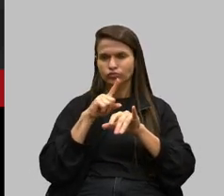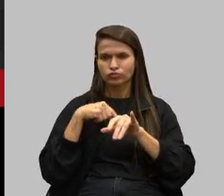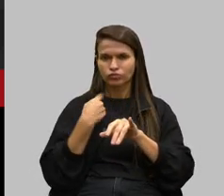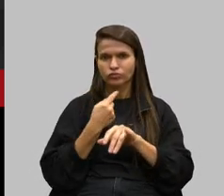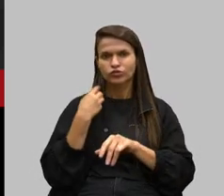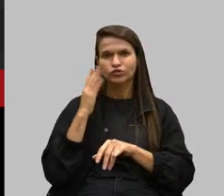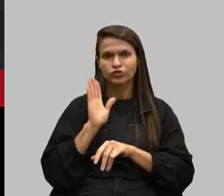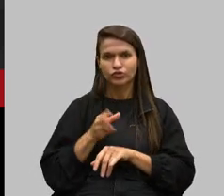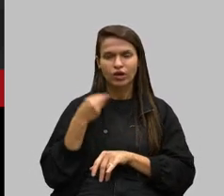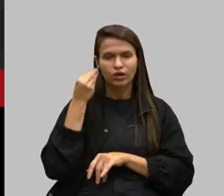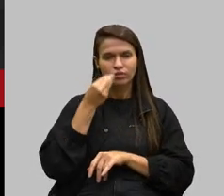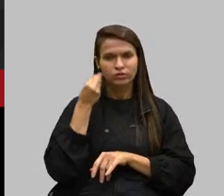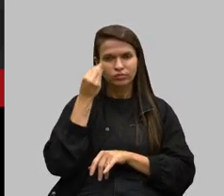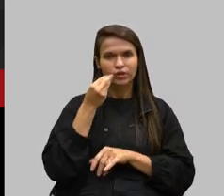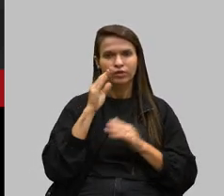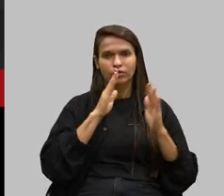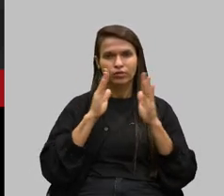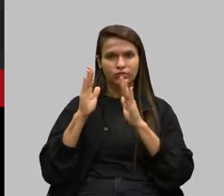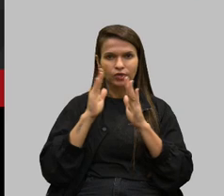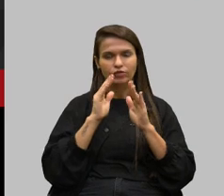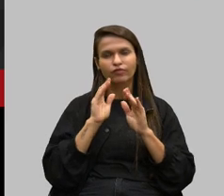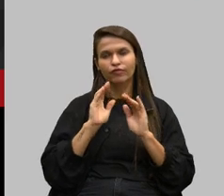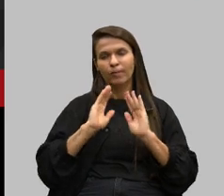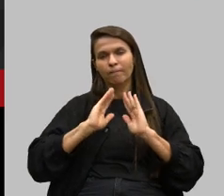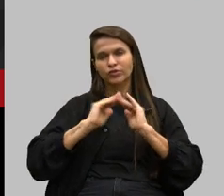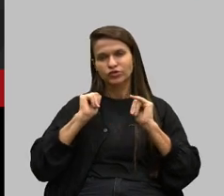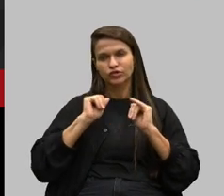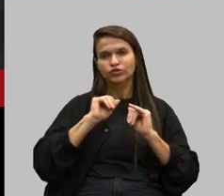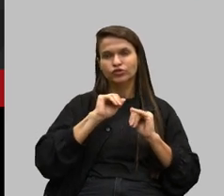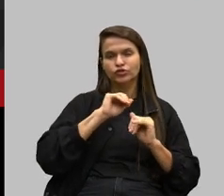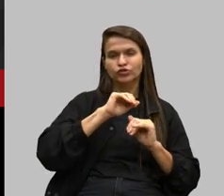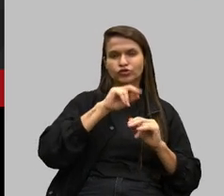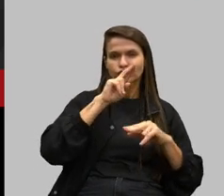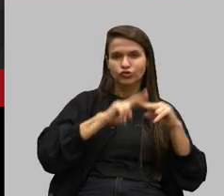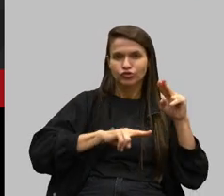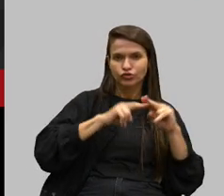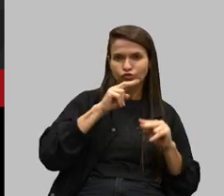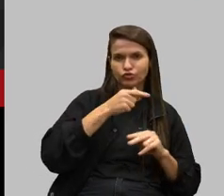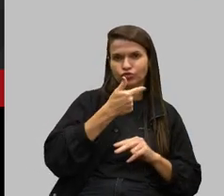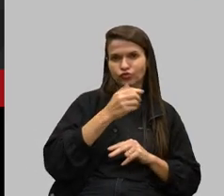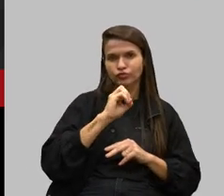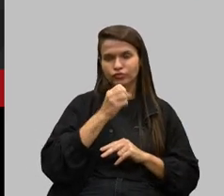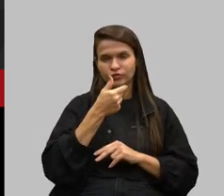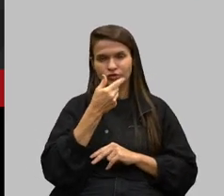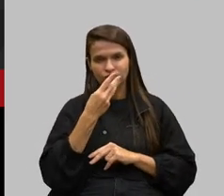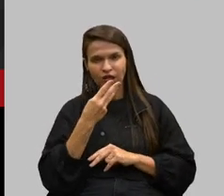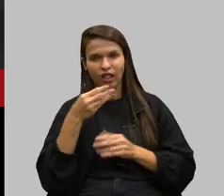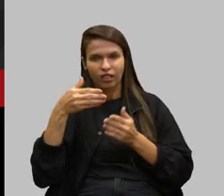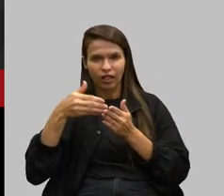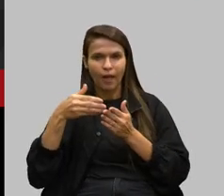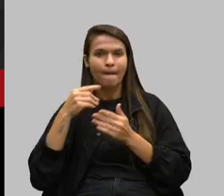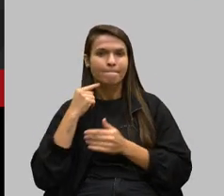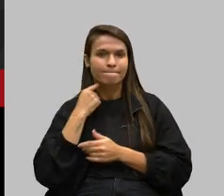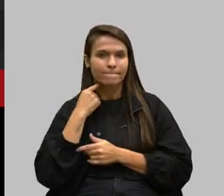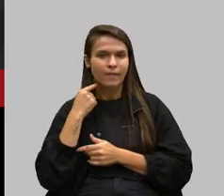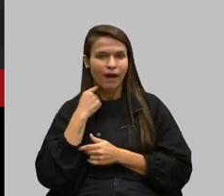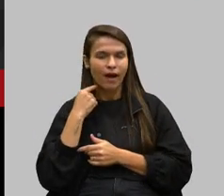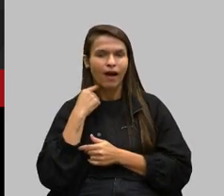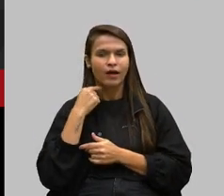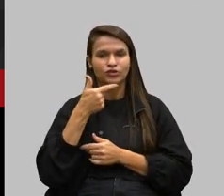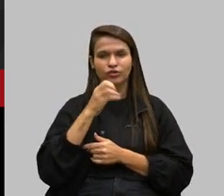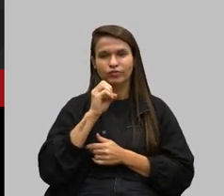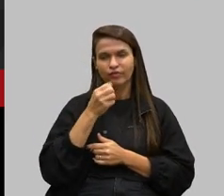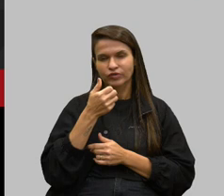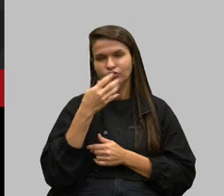nesse no período que que foi solicitado né de junho de 23 A maio de 24 então a gente fez campanha de vacinação da